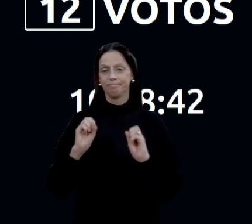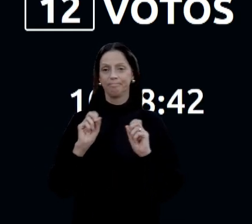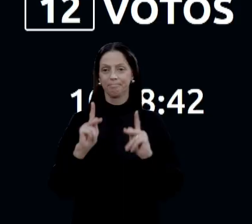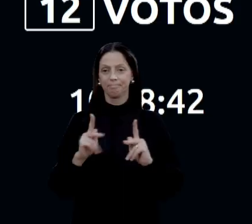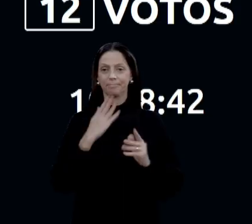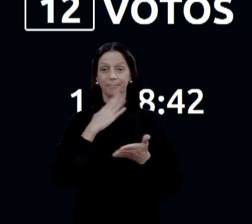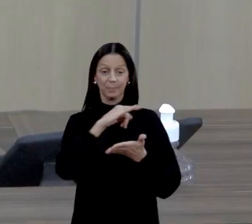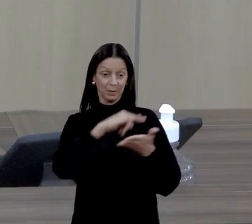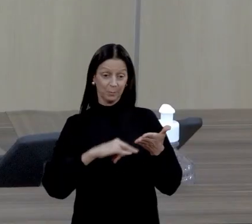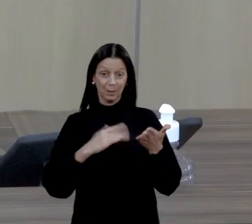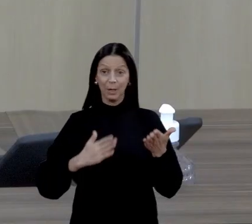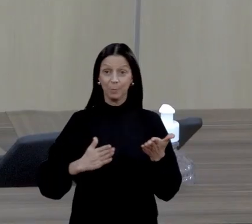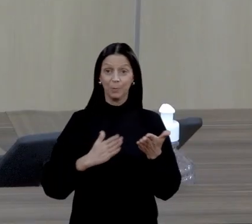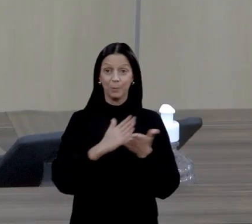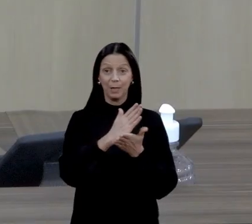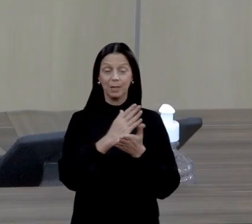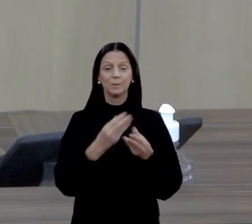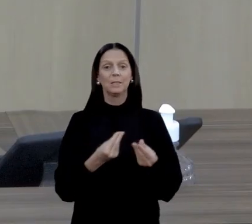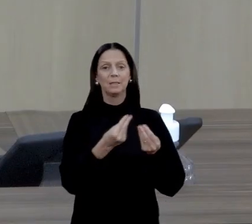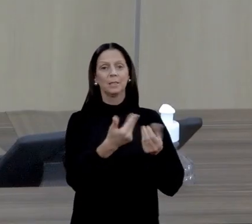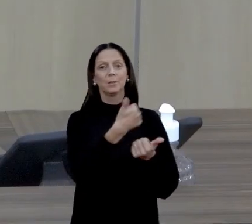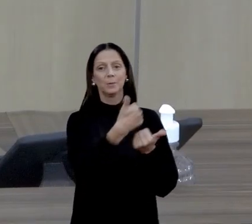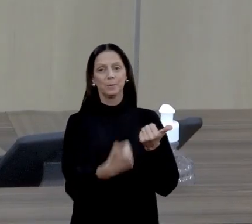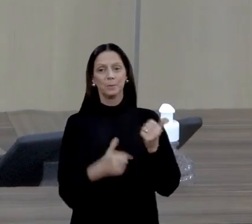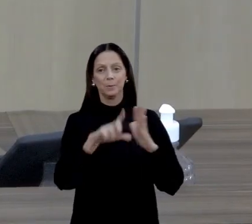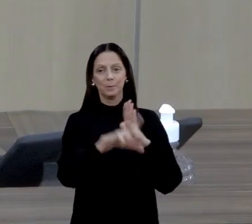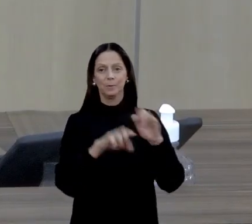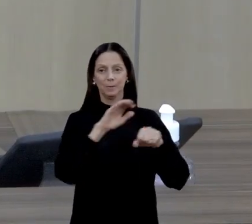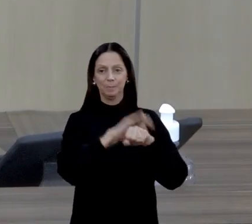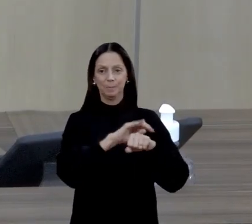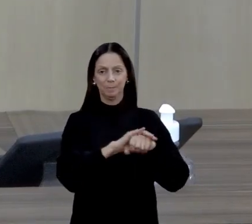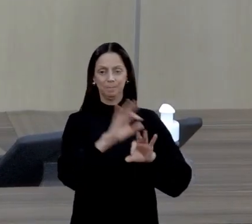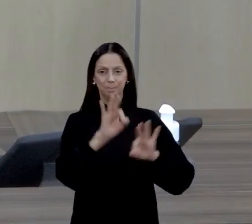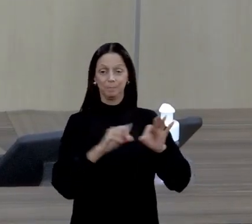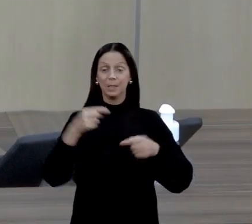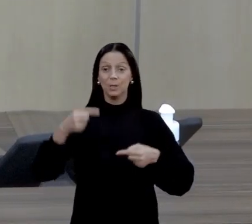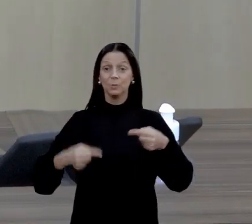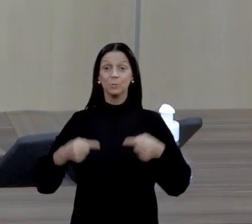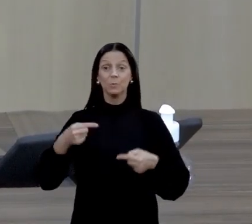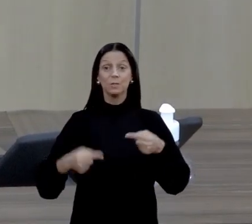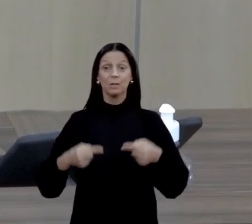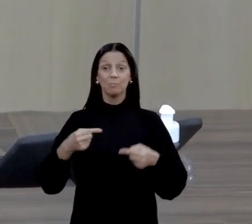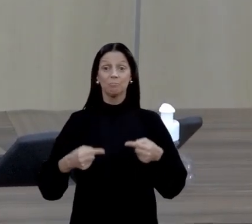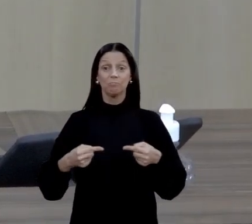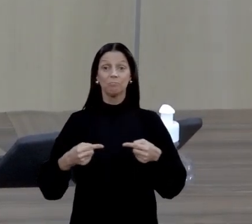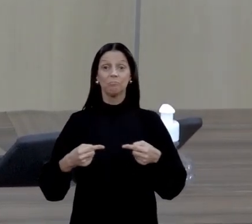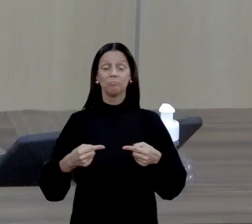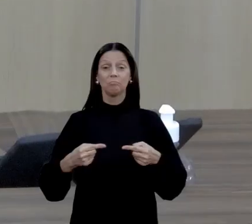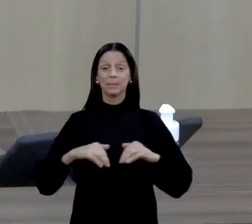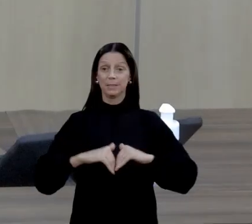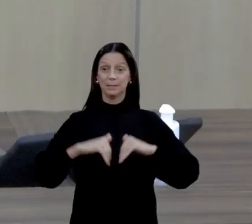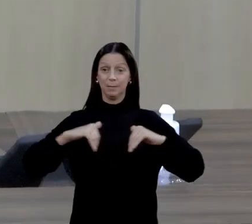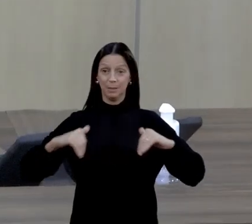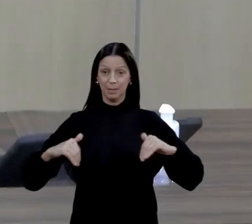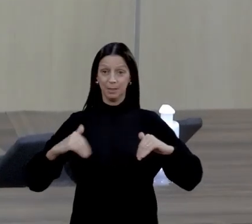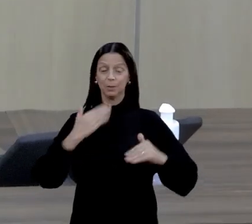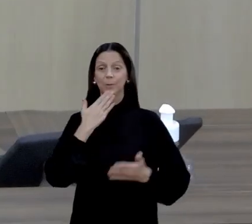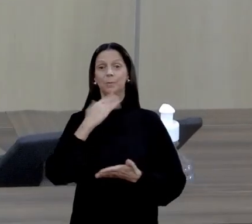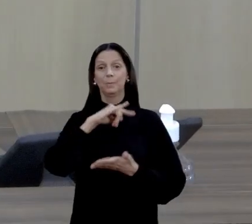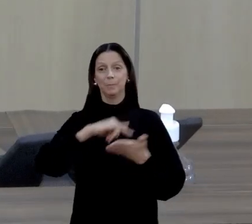Ok, requerimentos aprovados e a diretoria executiva para as providências. Em discussão, em separado, o